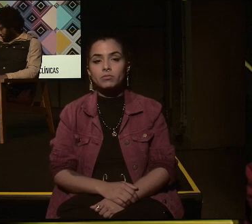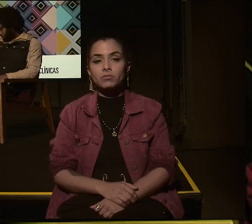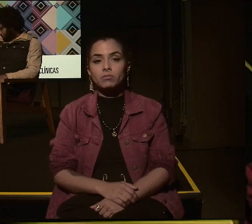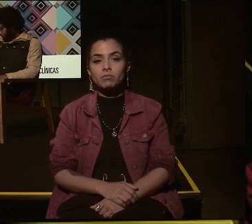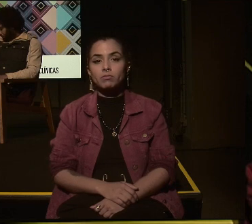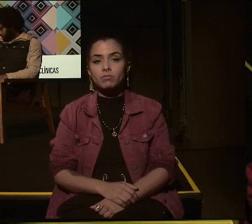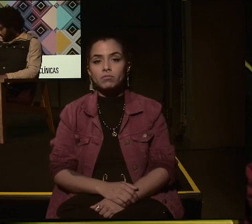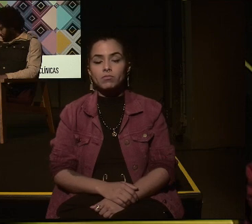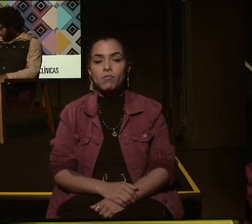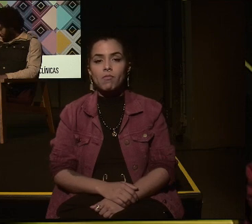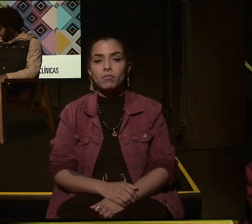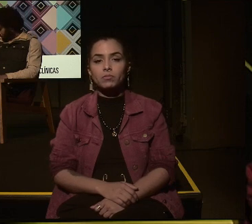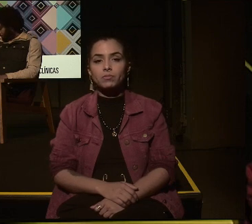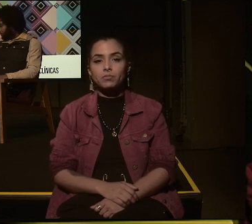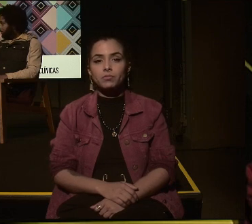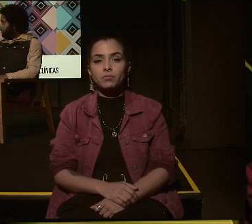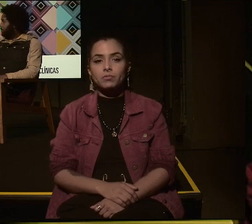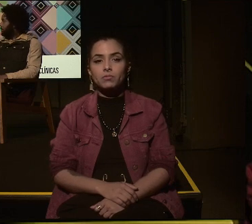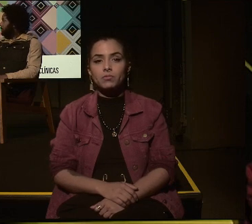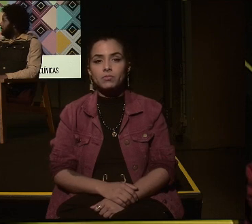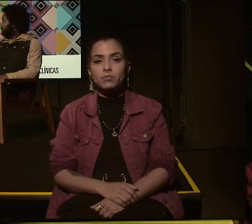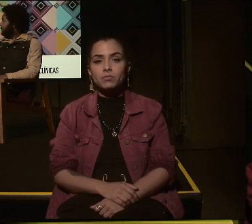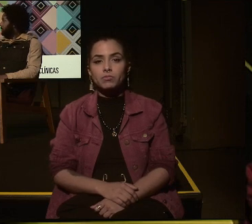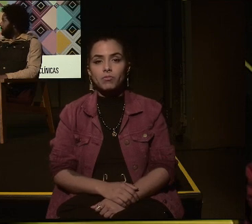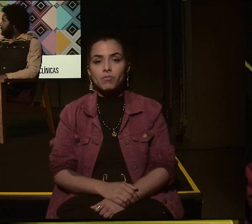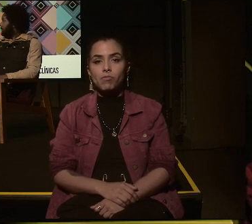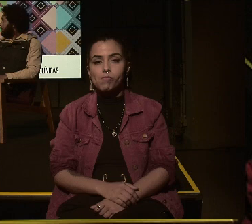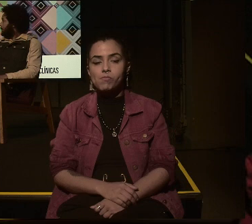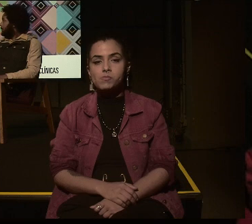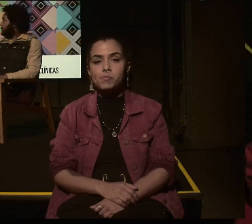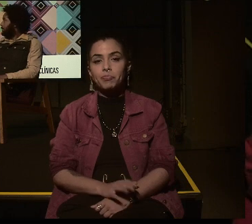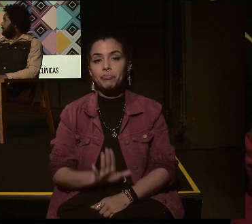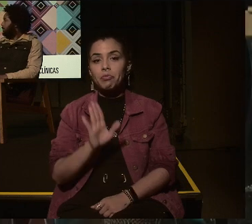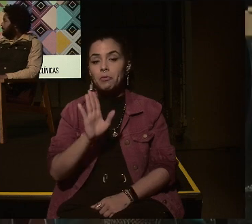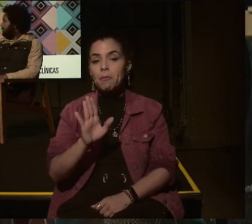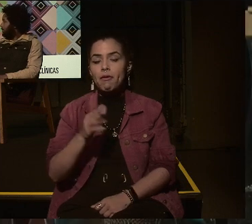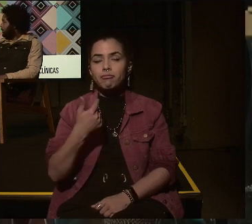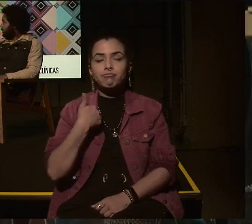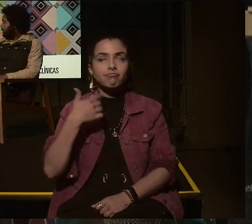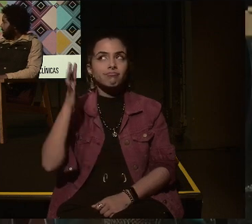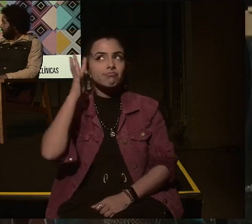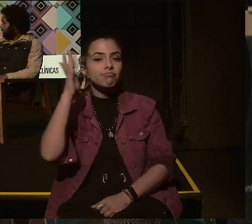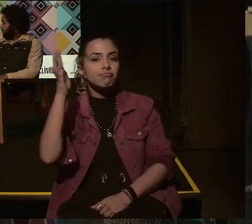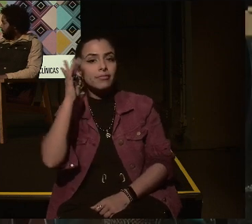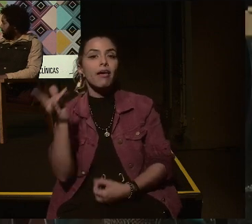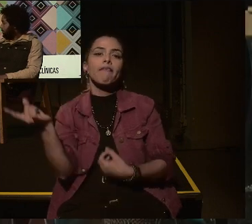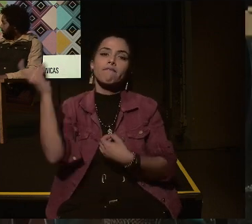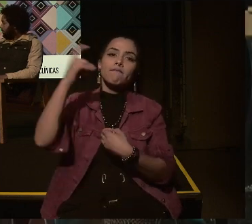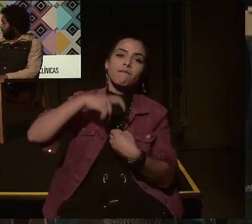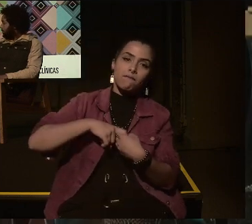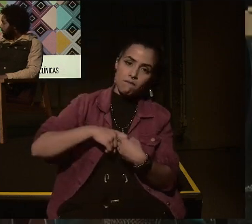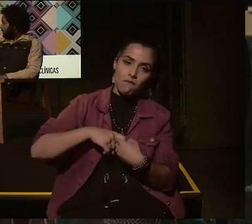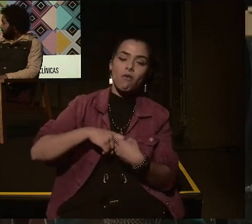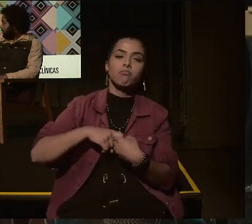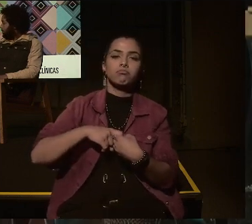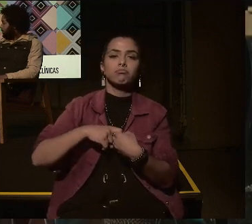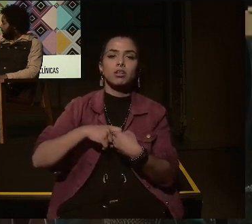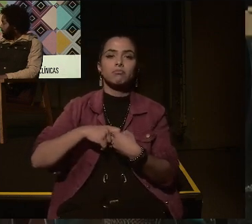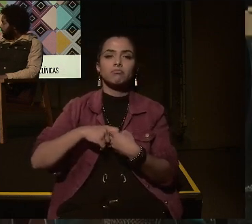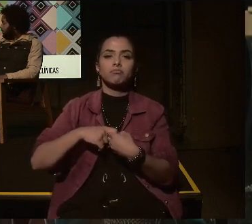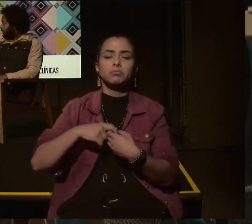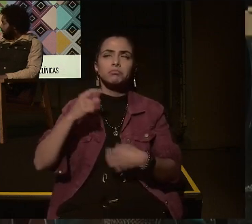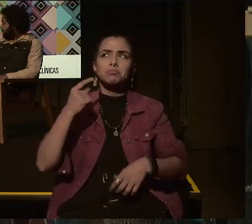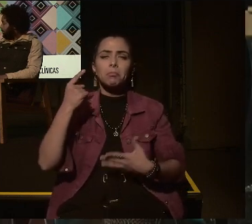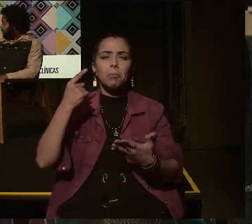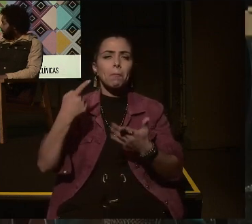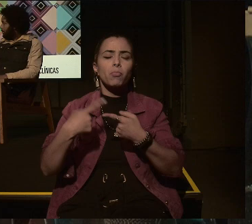eu voltava no norteamento. Porque a gente ia para a rua, mas aí o Christian Dunker sacou. Mas a